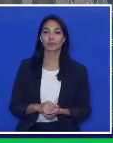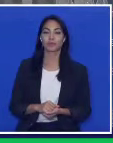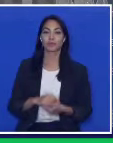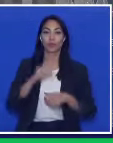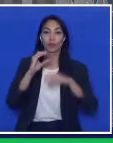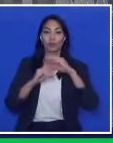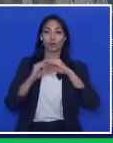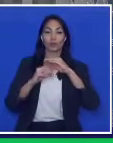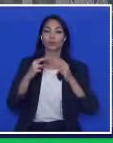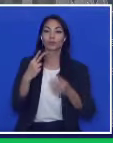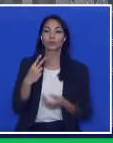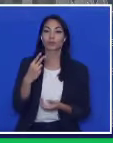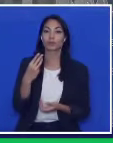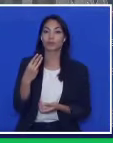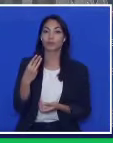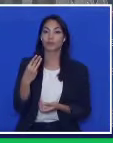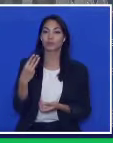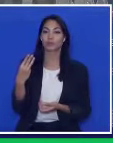Esse é o concurso